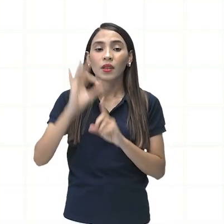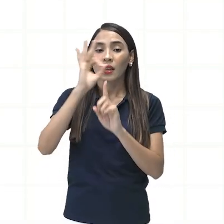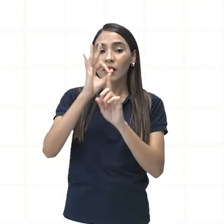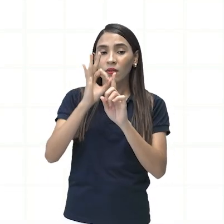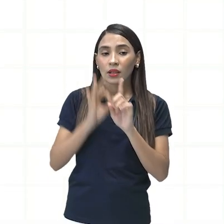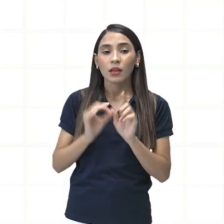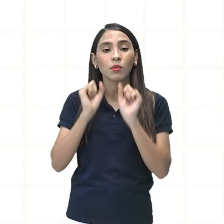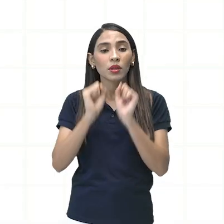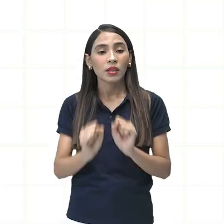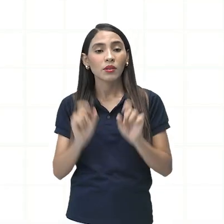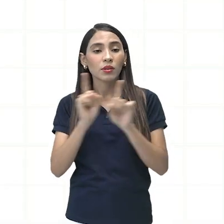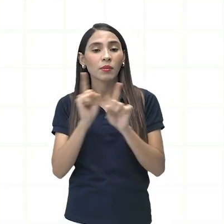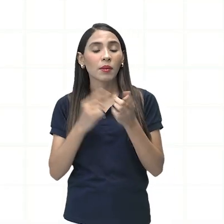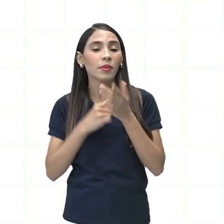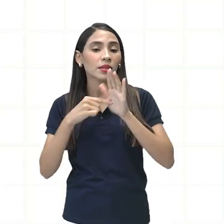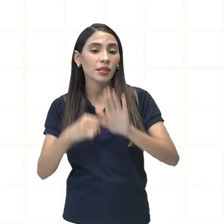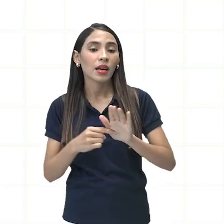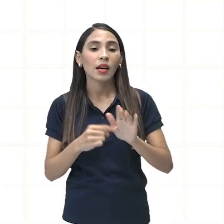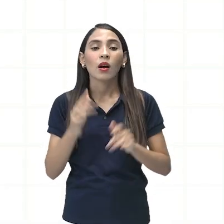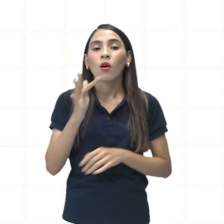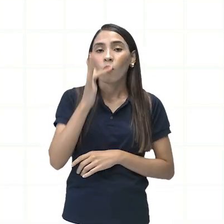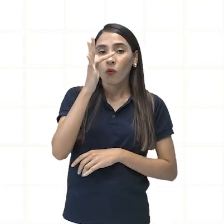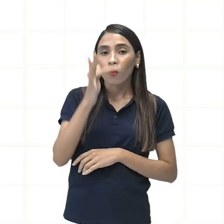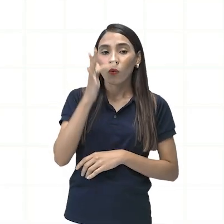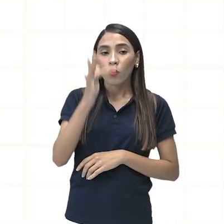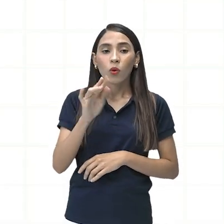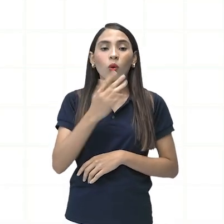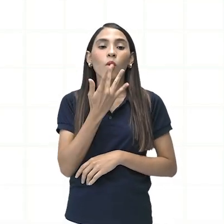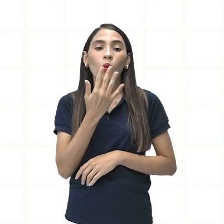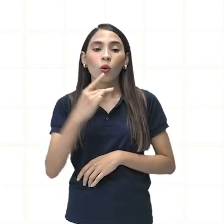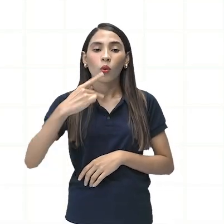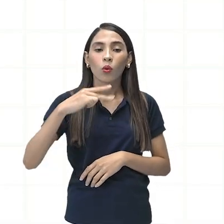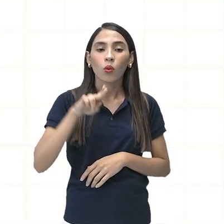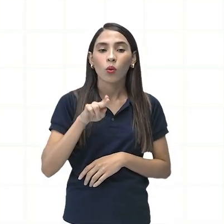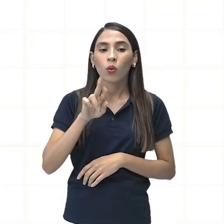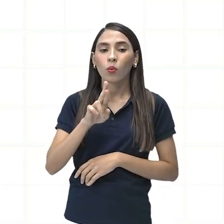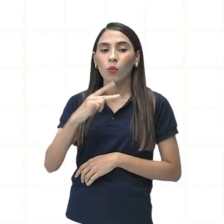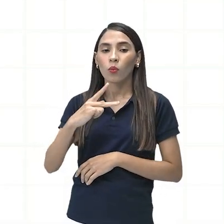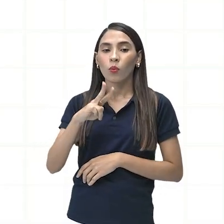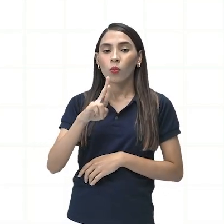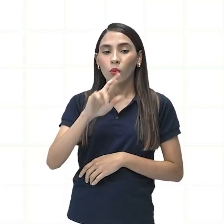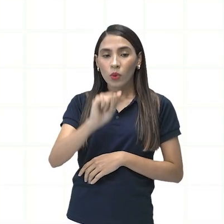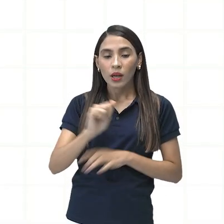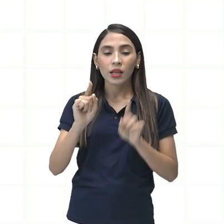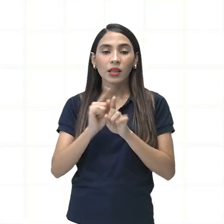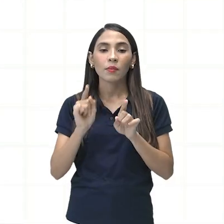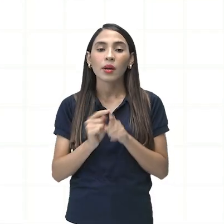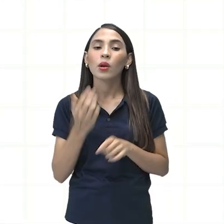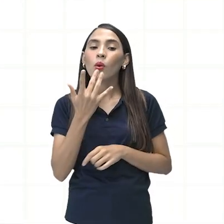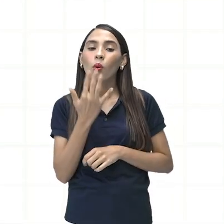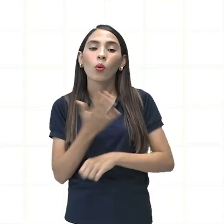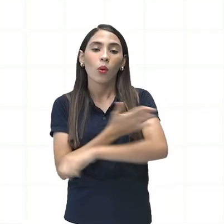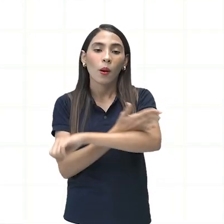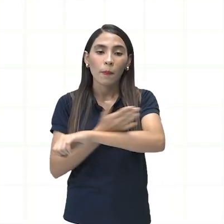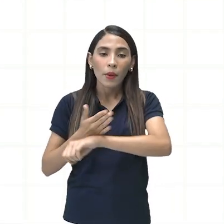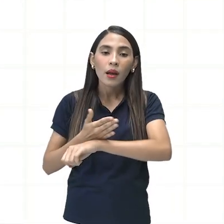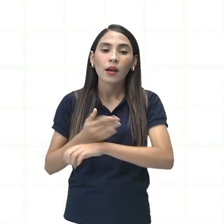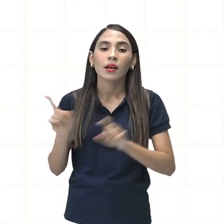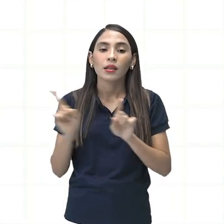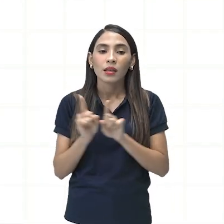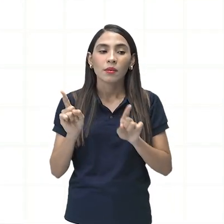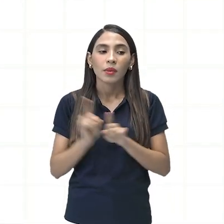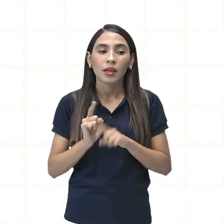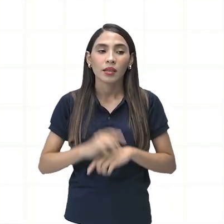ervilhas elas poderiam apresentar uma flor de cor púrpura, ou seja, roxa, ou uma flor de cor branca, por sua